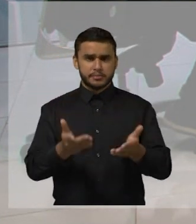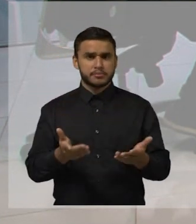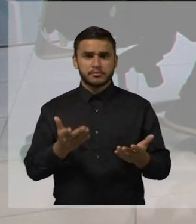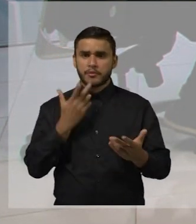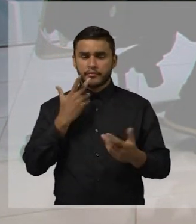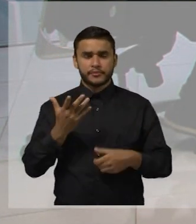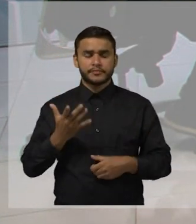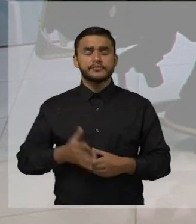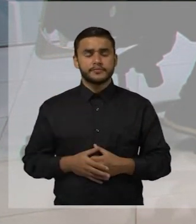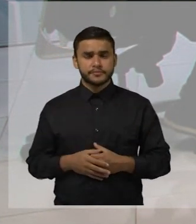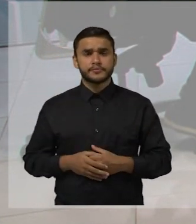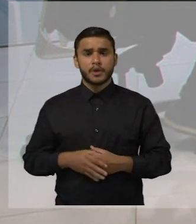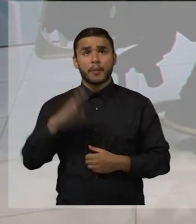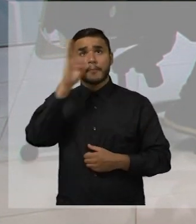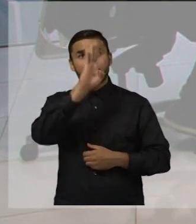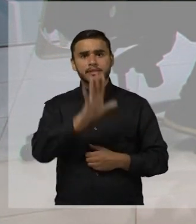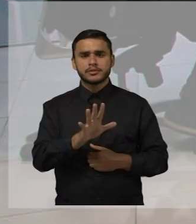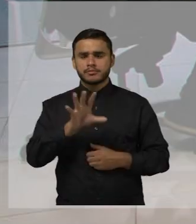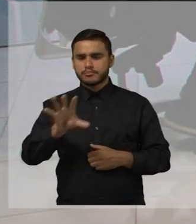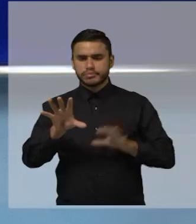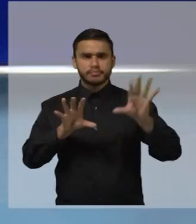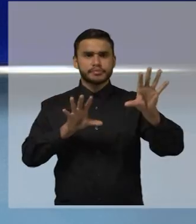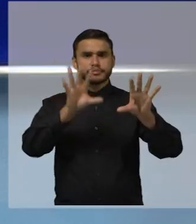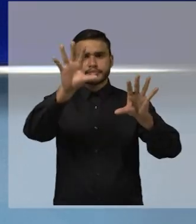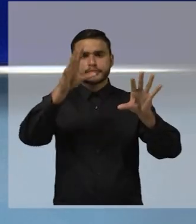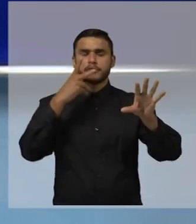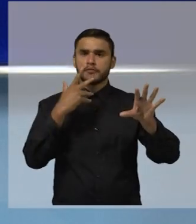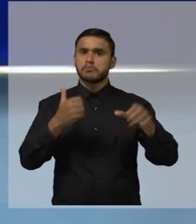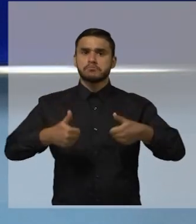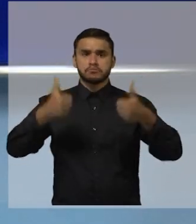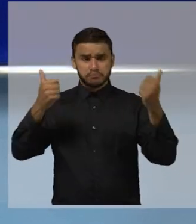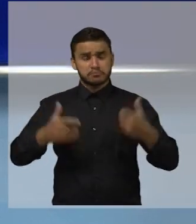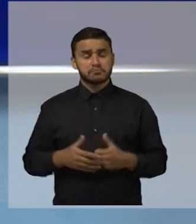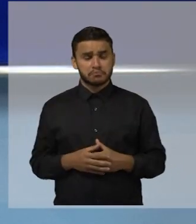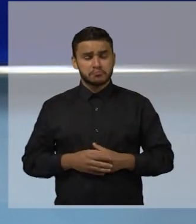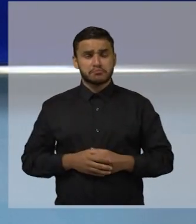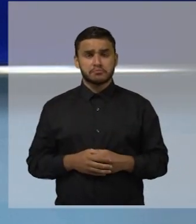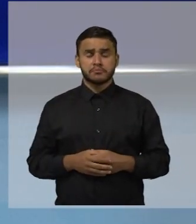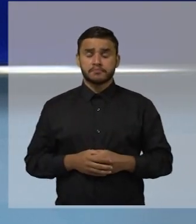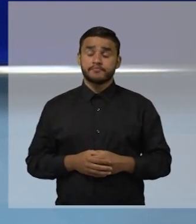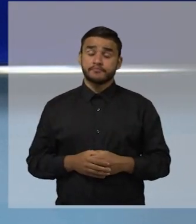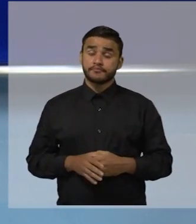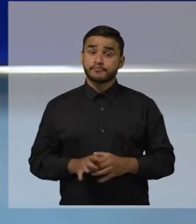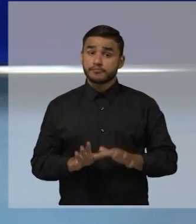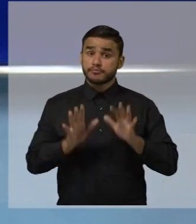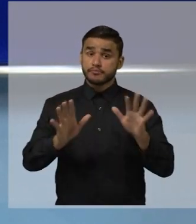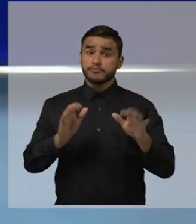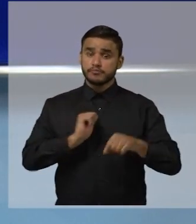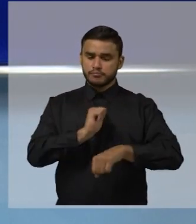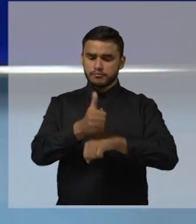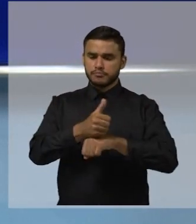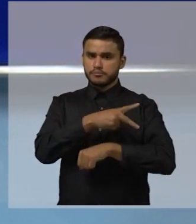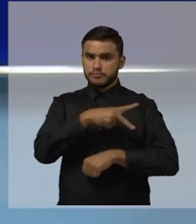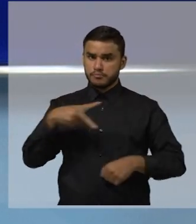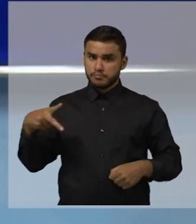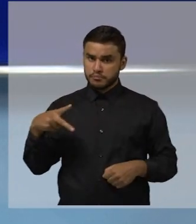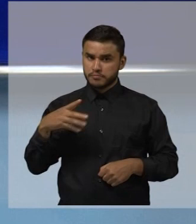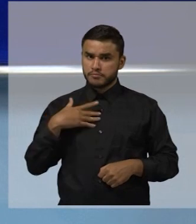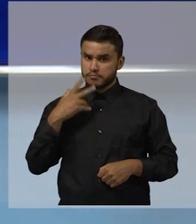Brasileira. O atual governo, pelas palavras do próprio presidente, acena com